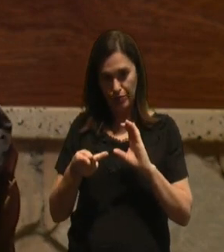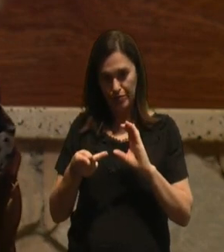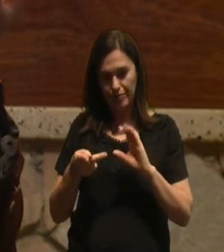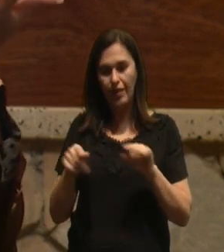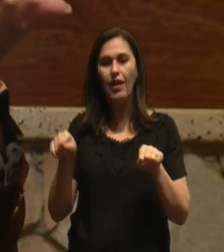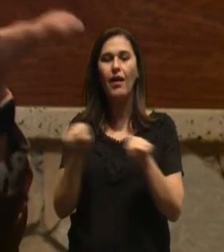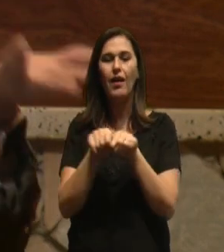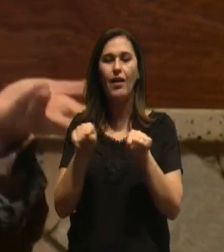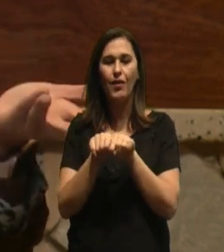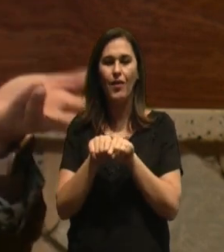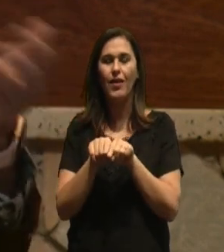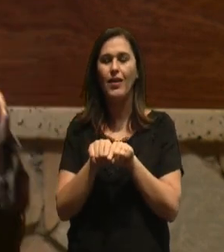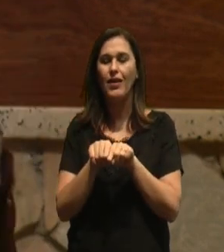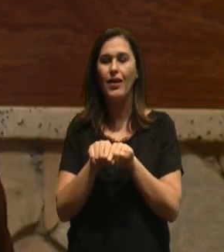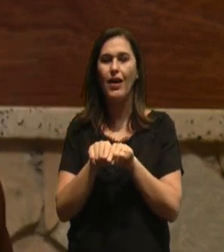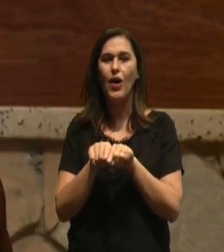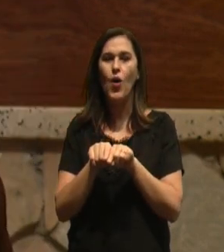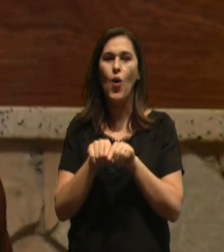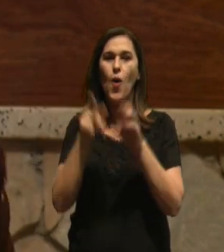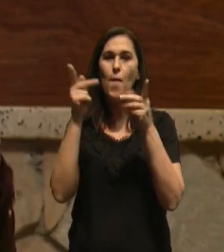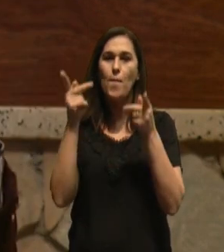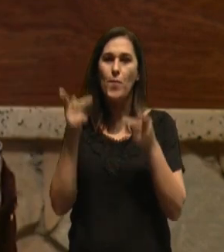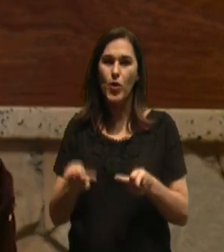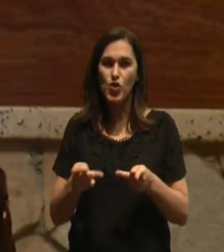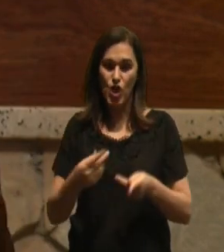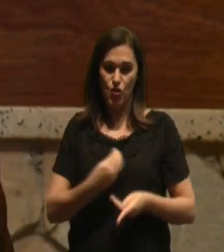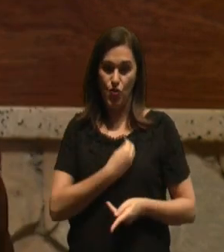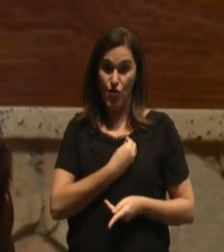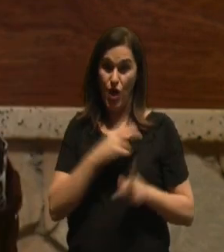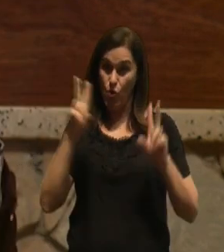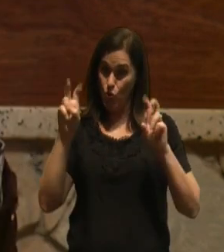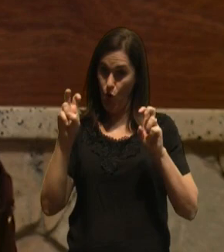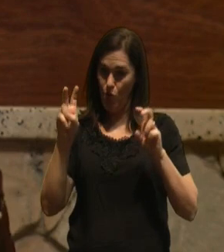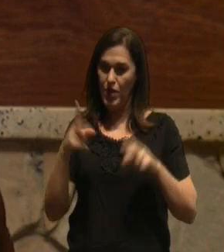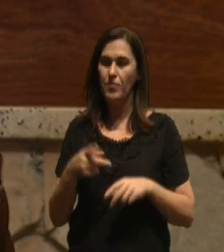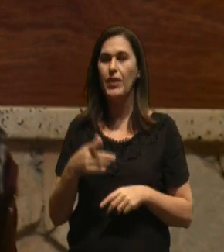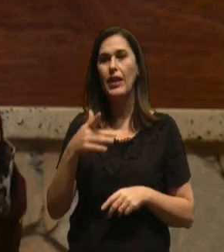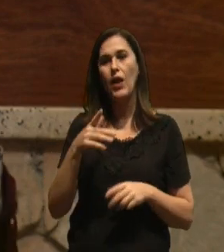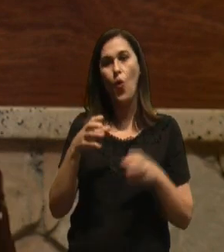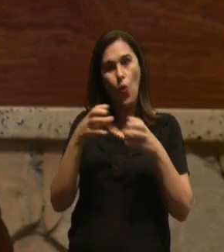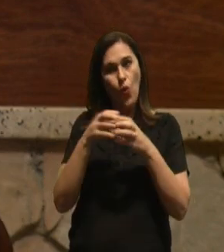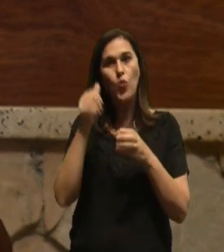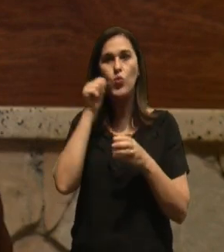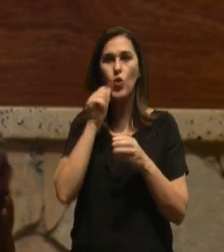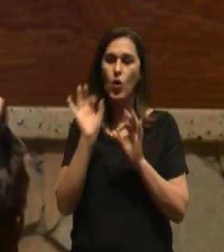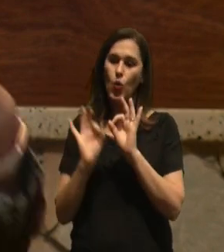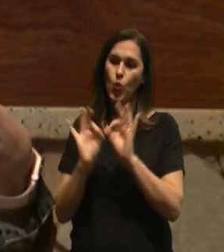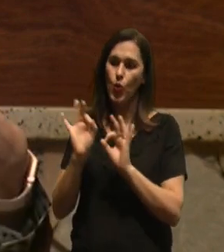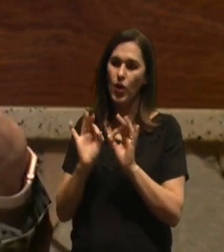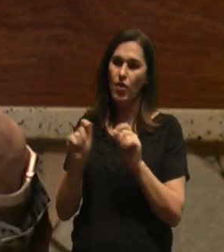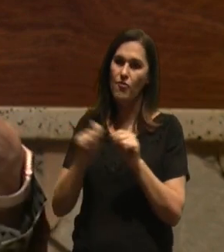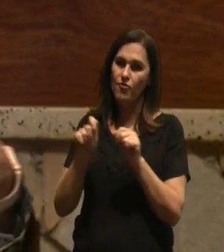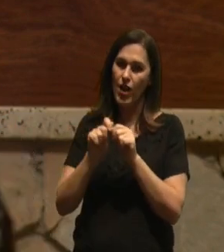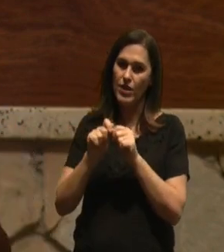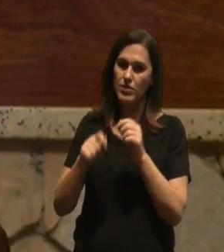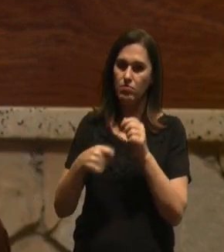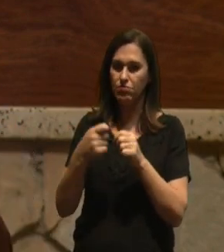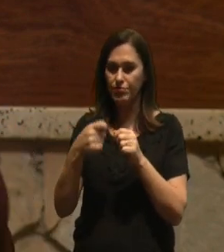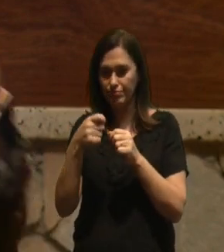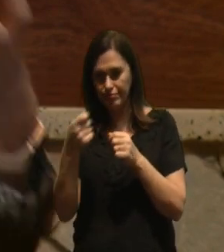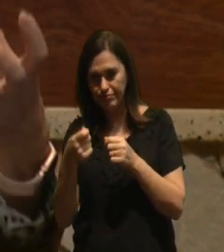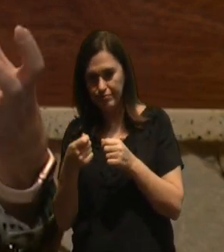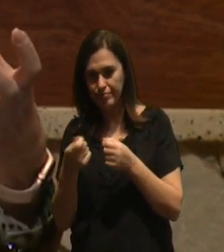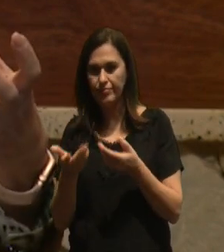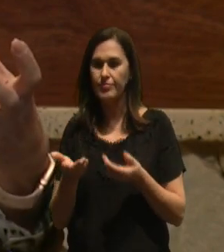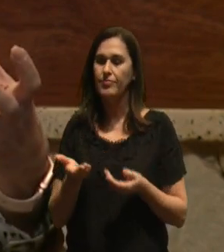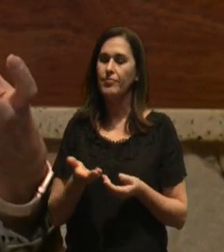agora também com o Projeto Viver. Então, há um grupo de mães que, semanalmente, se organiza e faz artesanato para